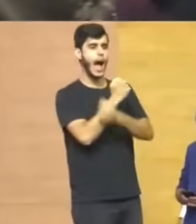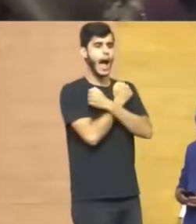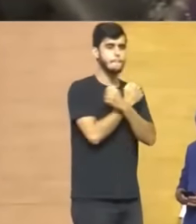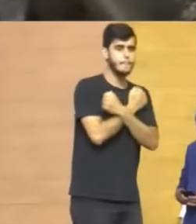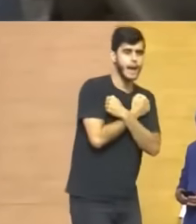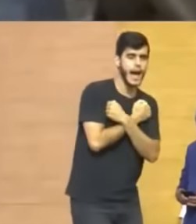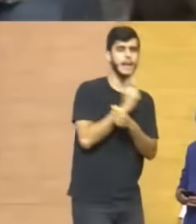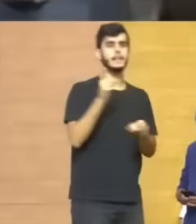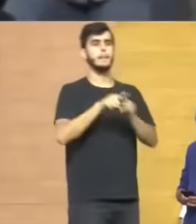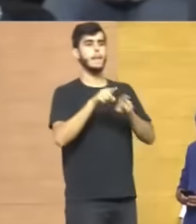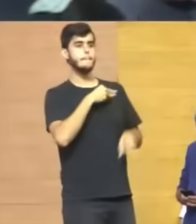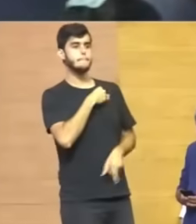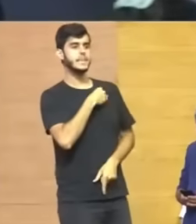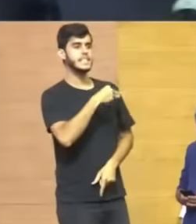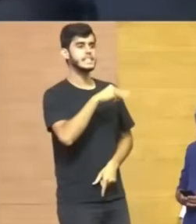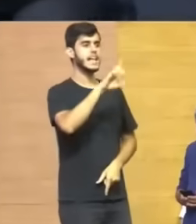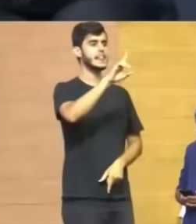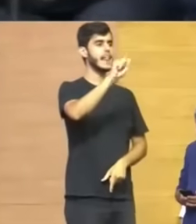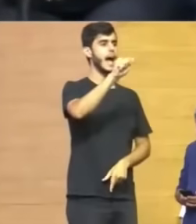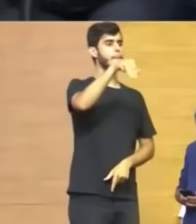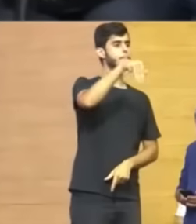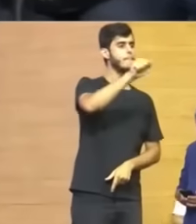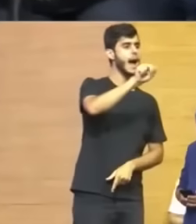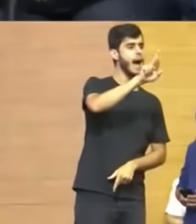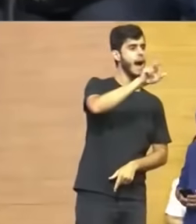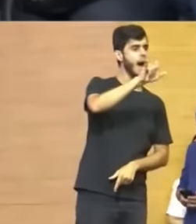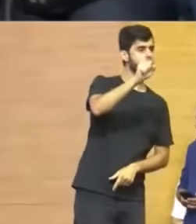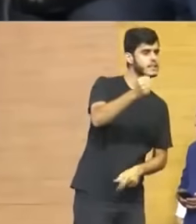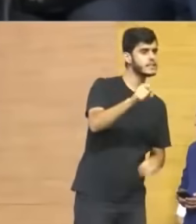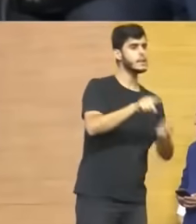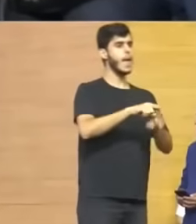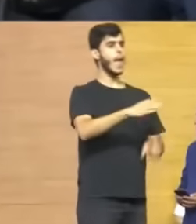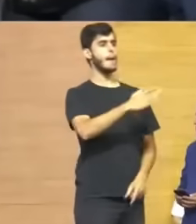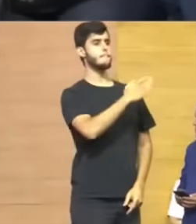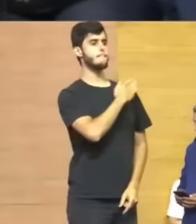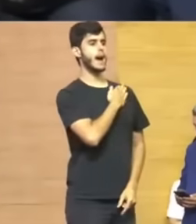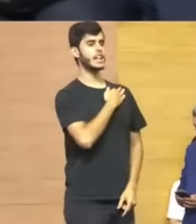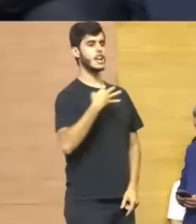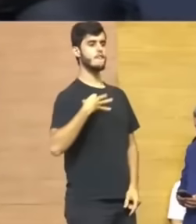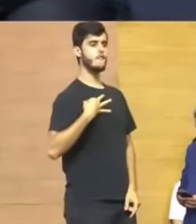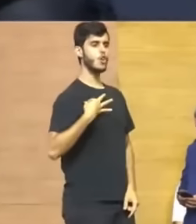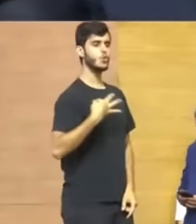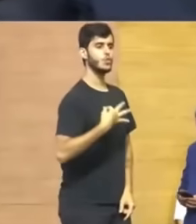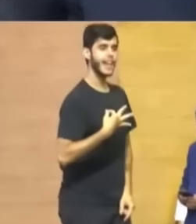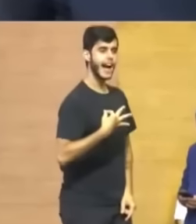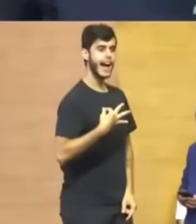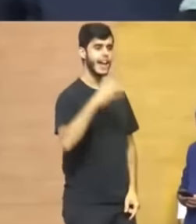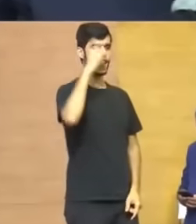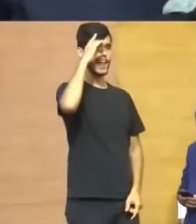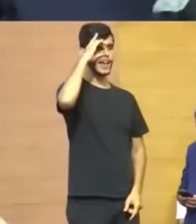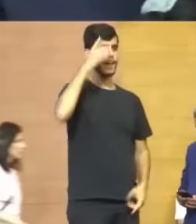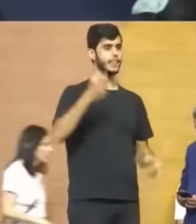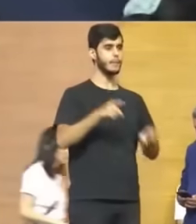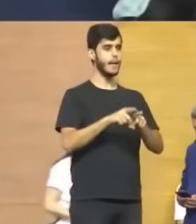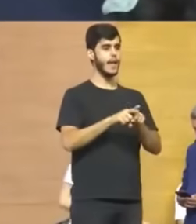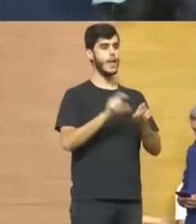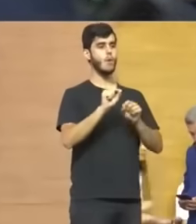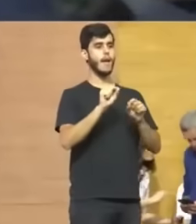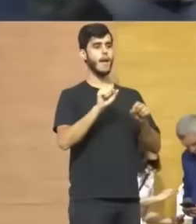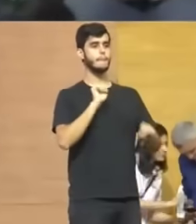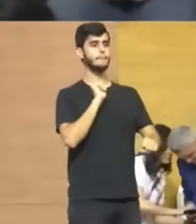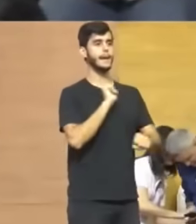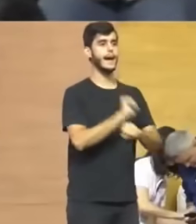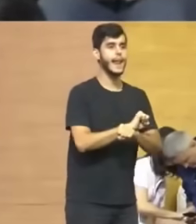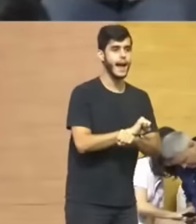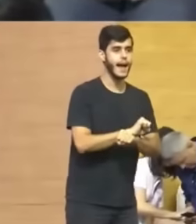ministra Damares. Criei o programa Pátria Voluntária, que, infelizmente, está parado. Porque não é pela causa,